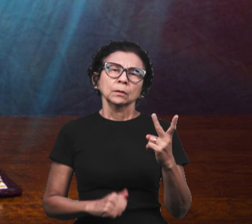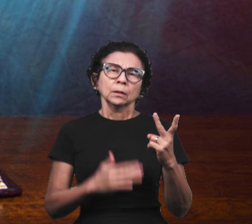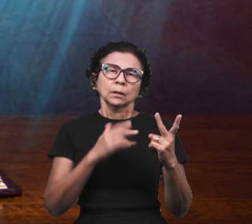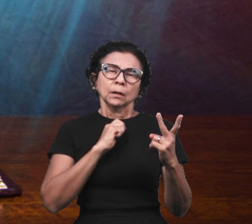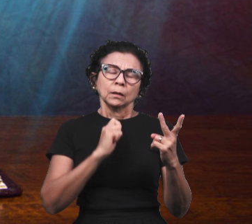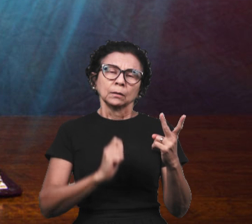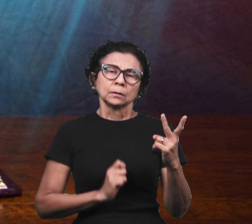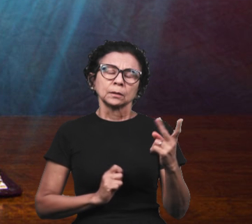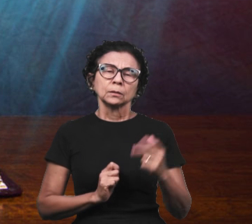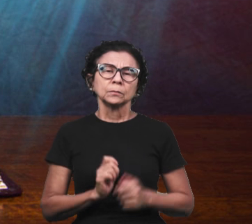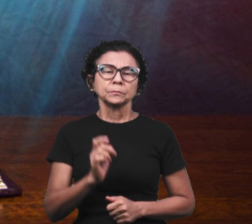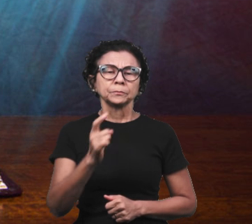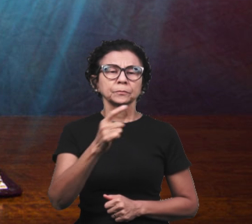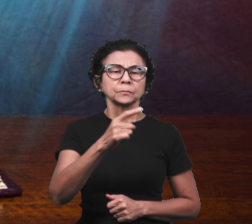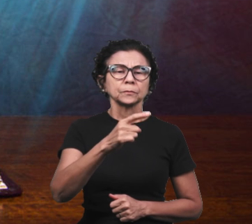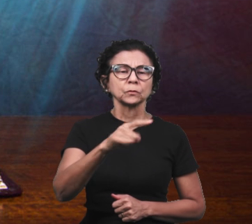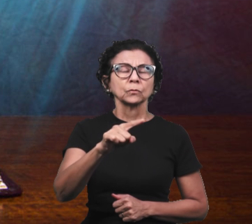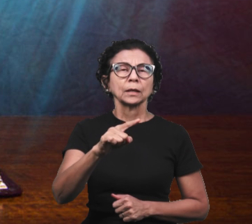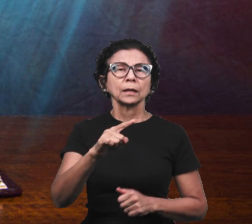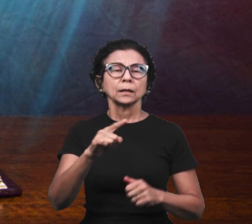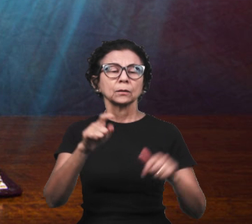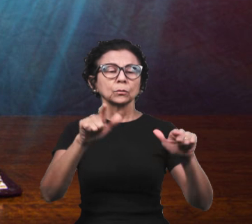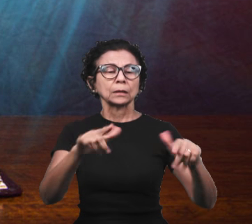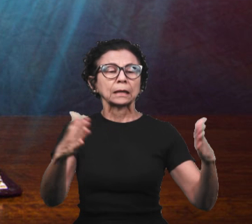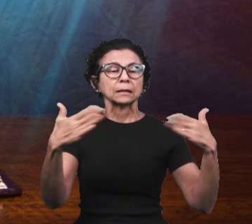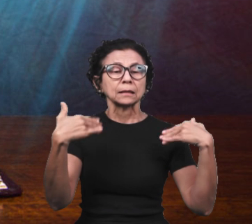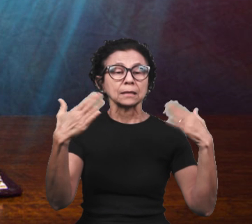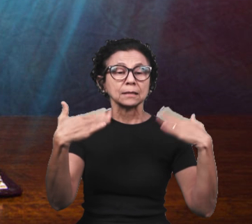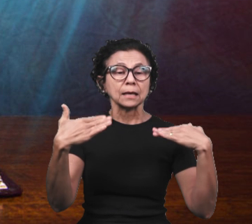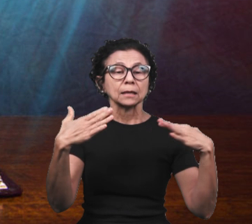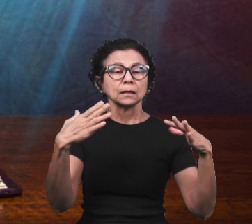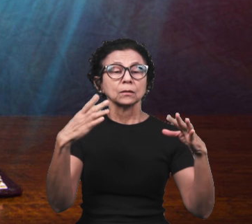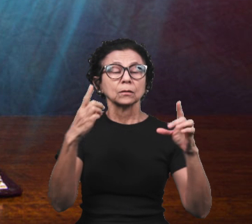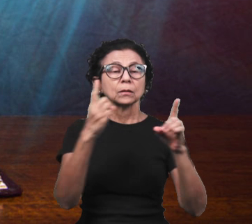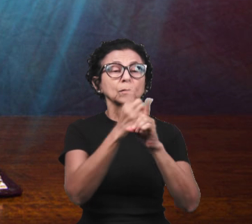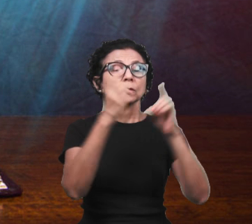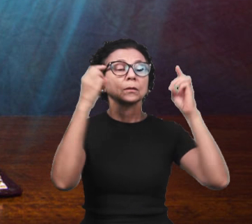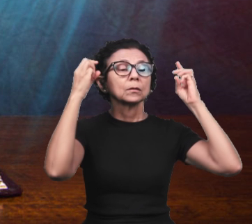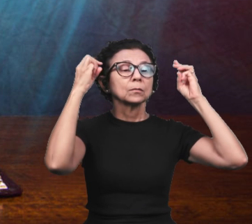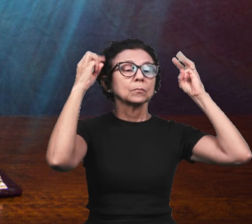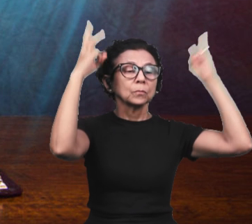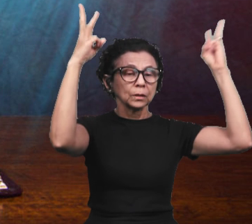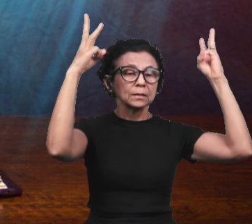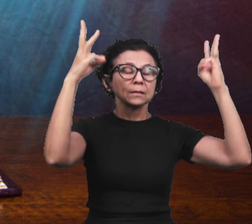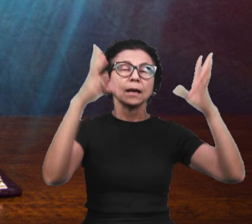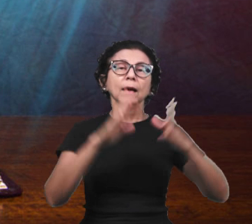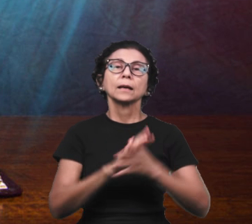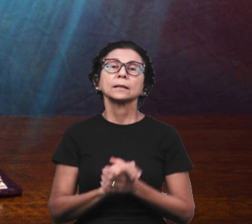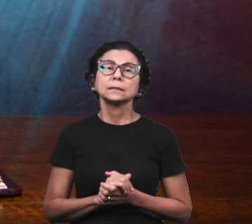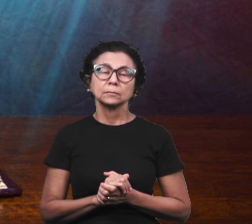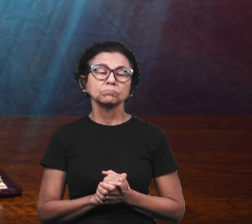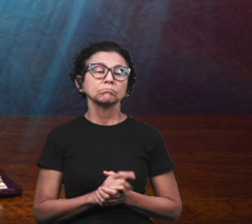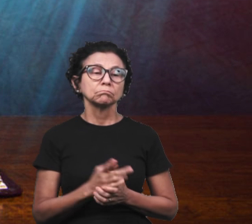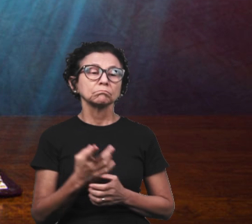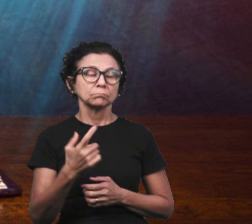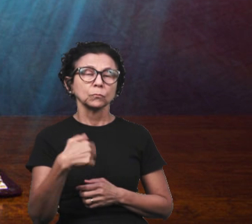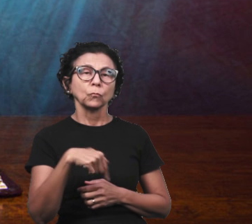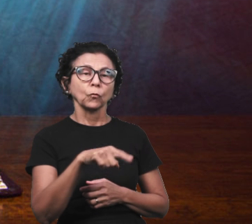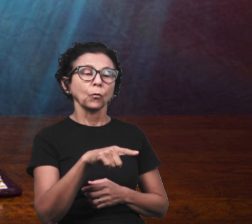Vai ao encontro de Moisés ao deserto. E ele foi e encontrou-o